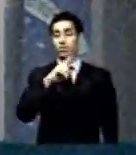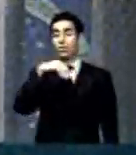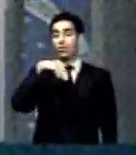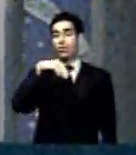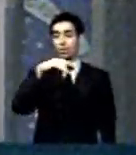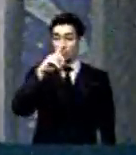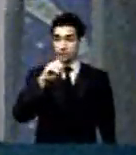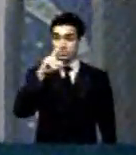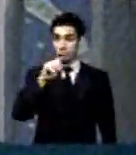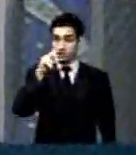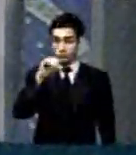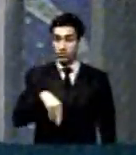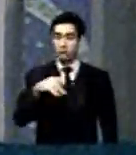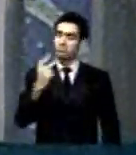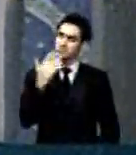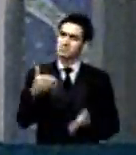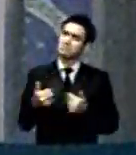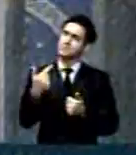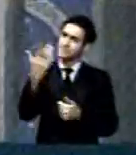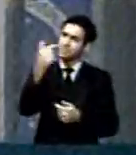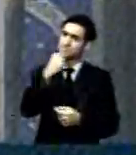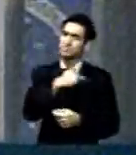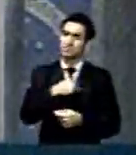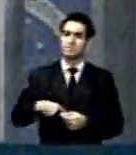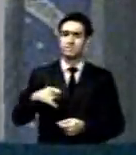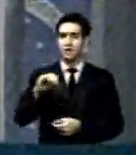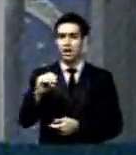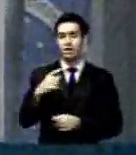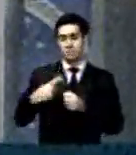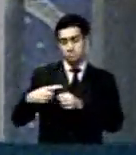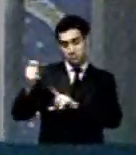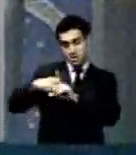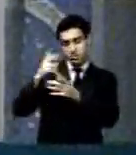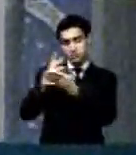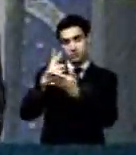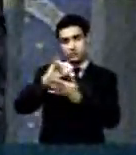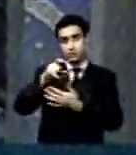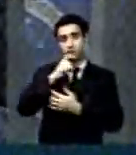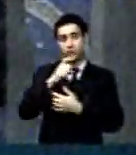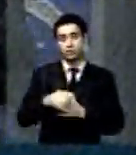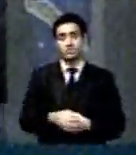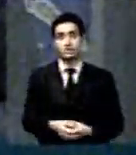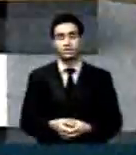ministro Paulo Sérgio a definição dessa licitação ainda no mês de julho, senhor presidente. Muito obrigado. Concedo a palavra.